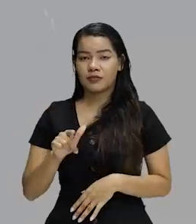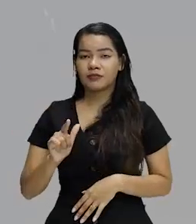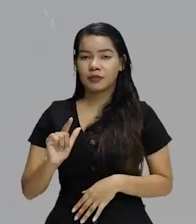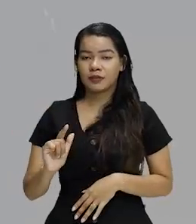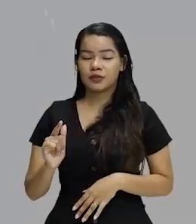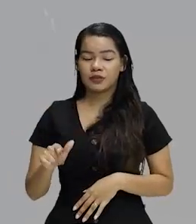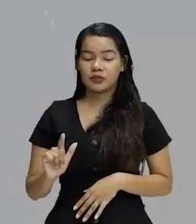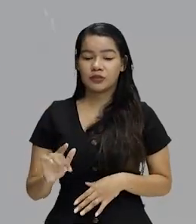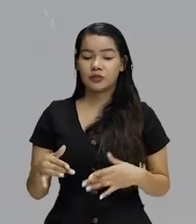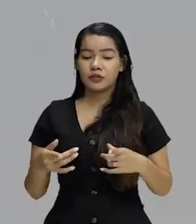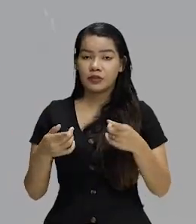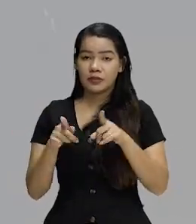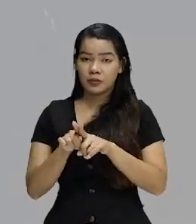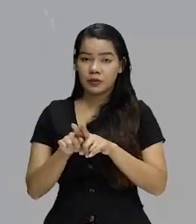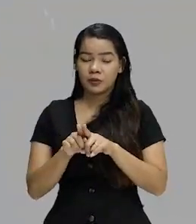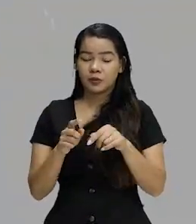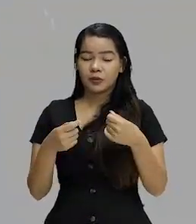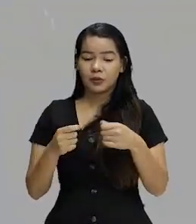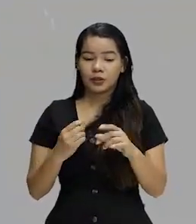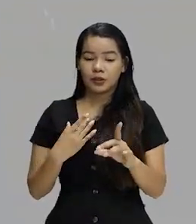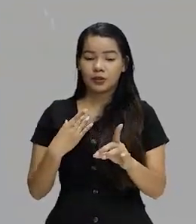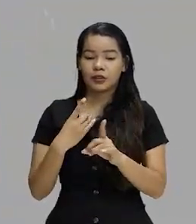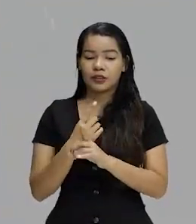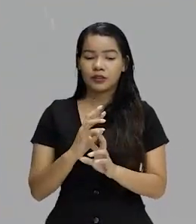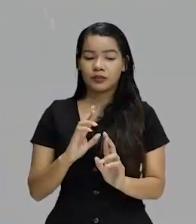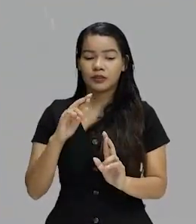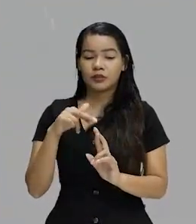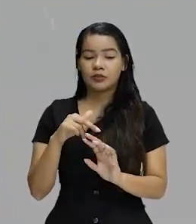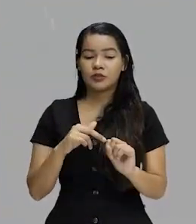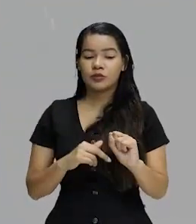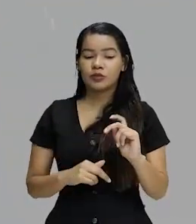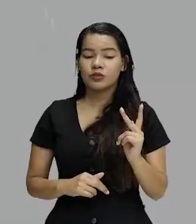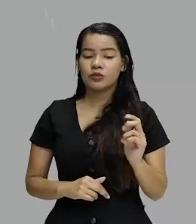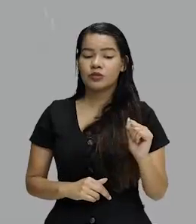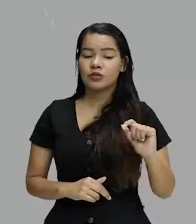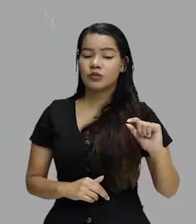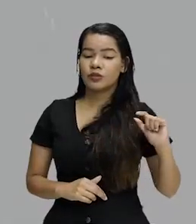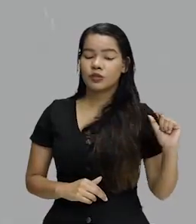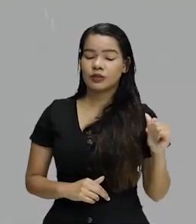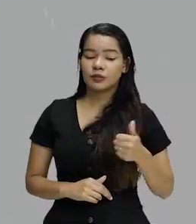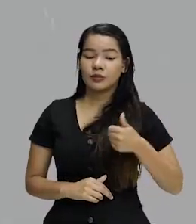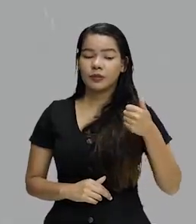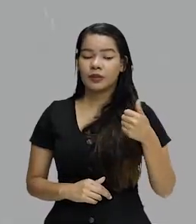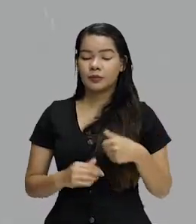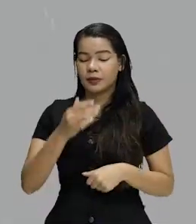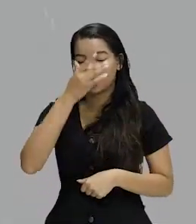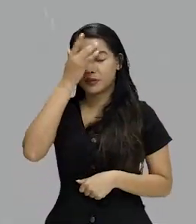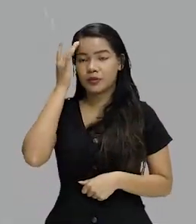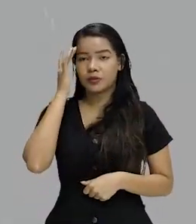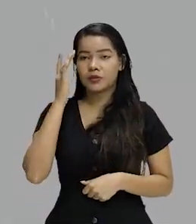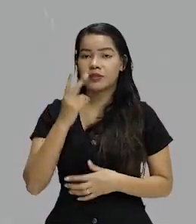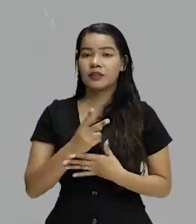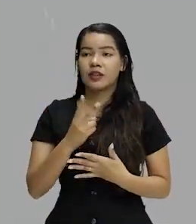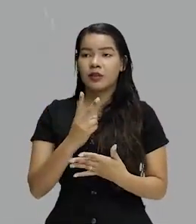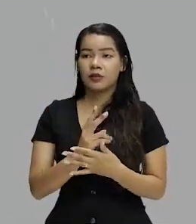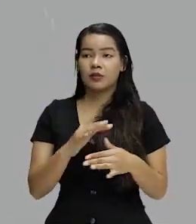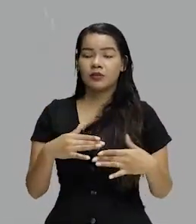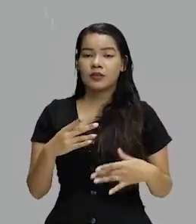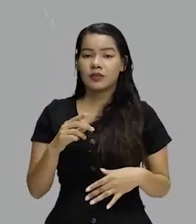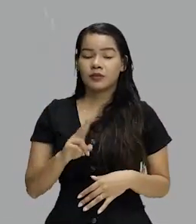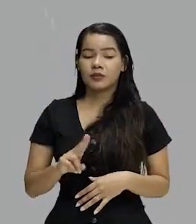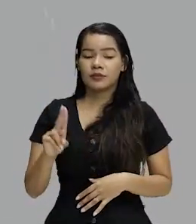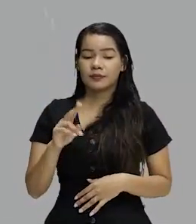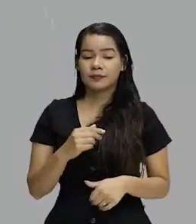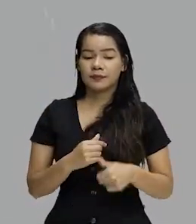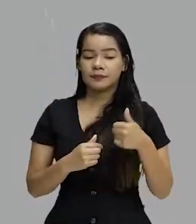vocês ainda podem encontrar algumas referências do shall na primeira pessoa, tá? Sempre quando você usa construções na primeira